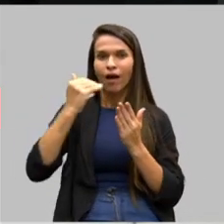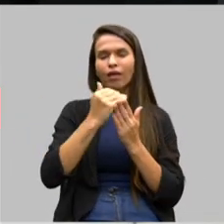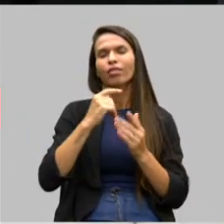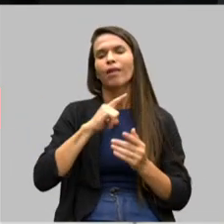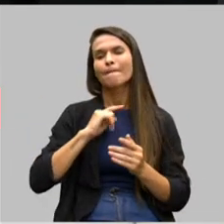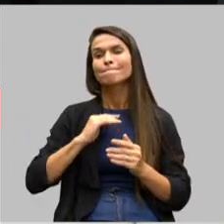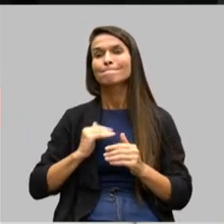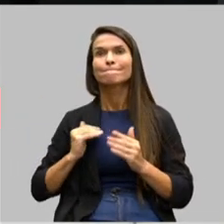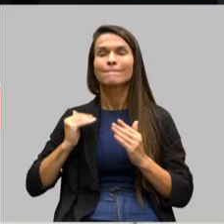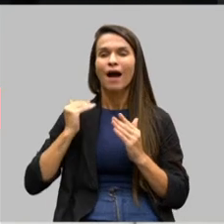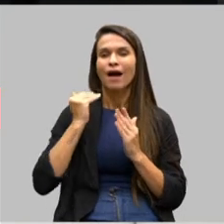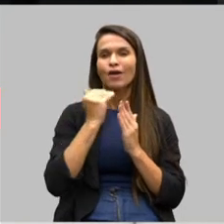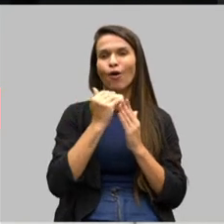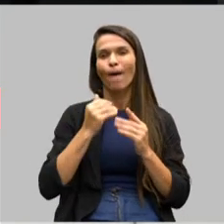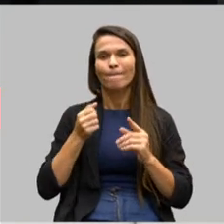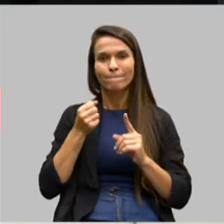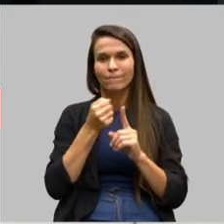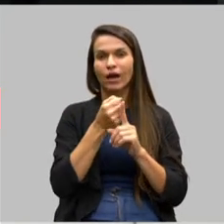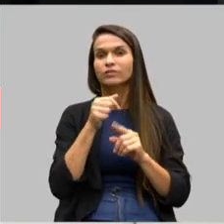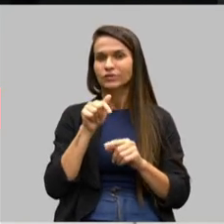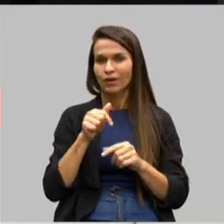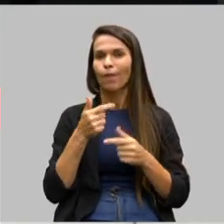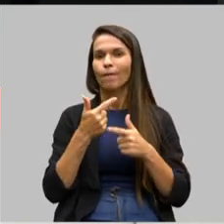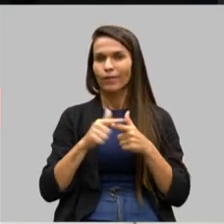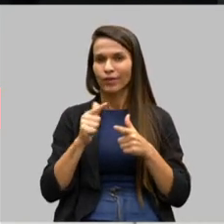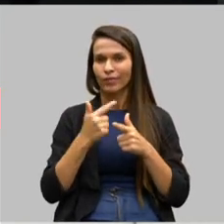impactadas. Isso é um problema.